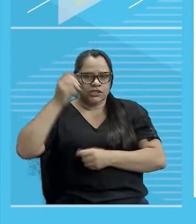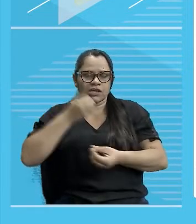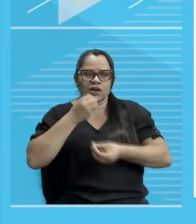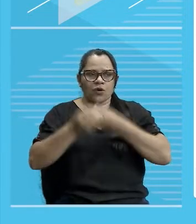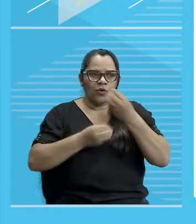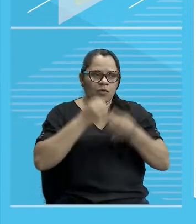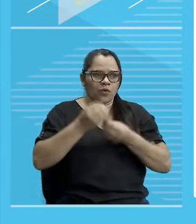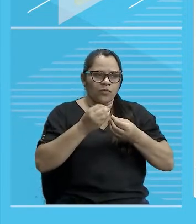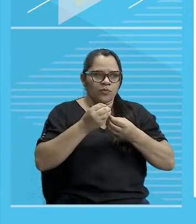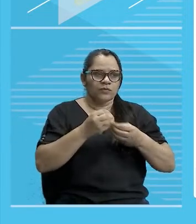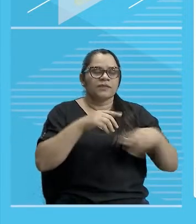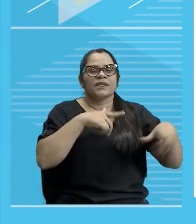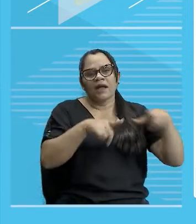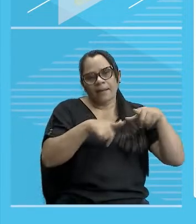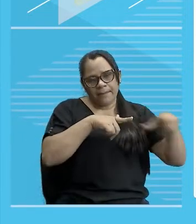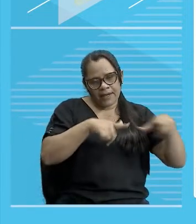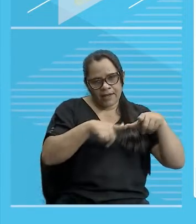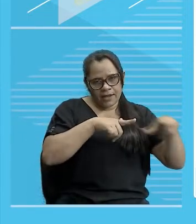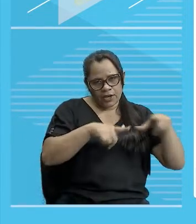atividades